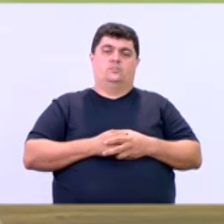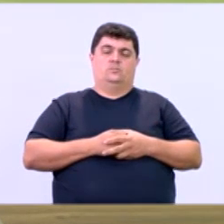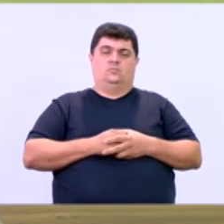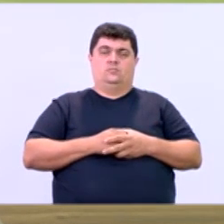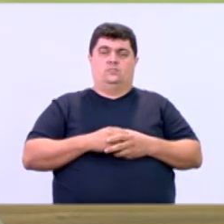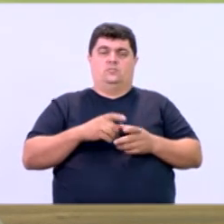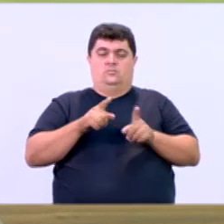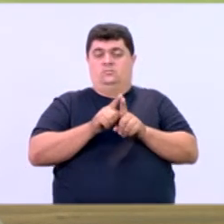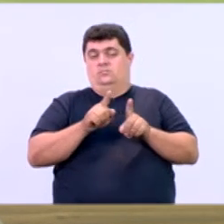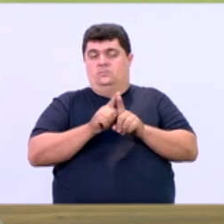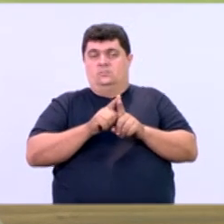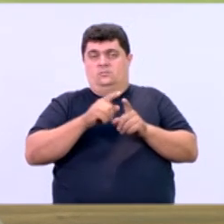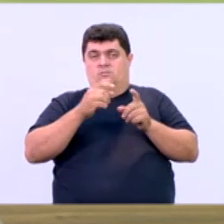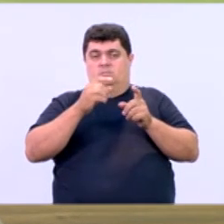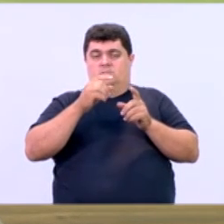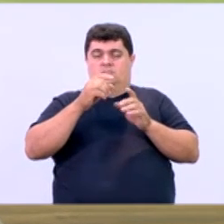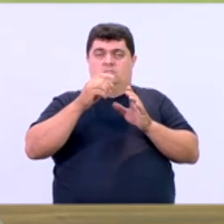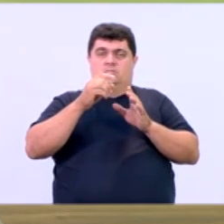também apresentam